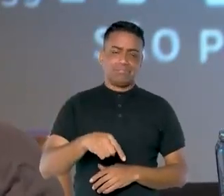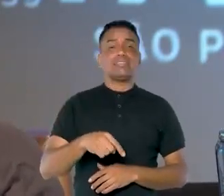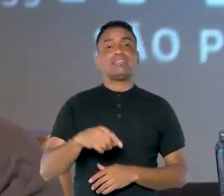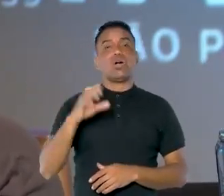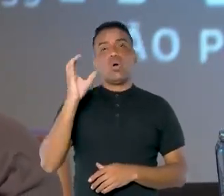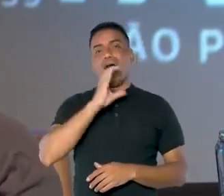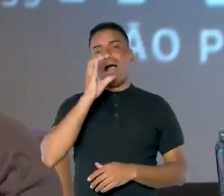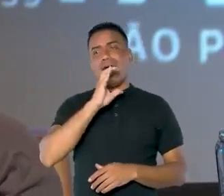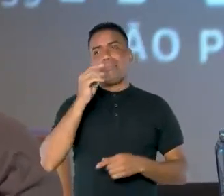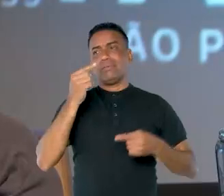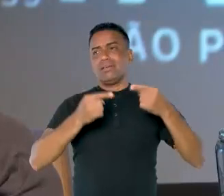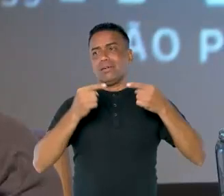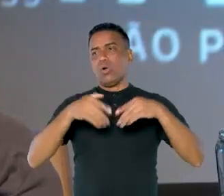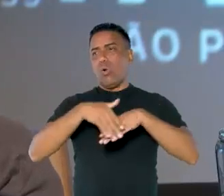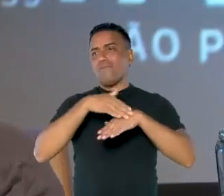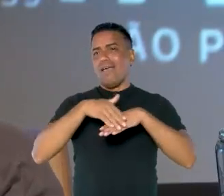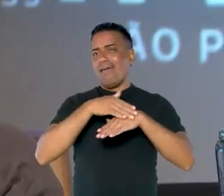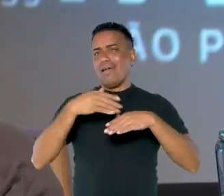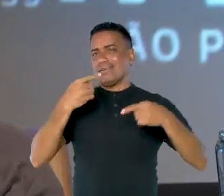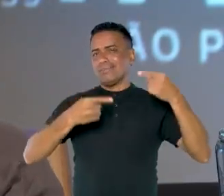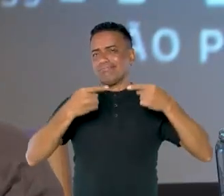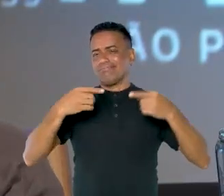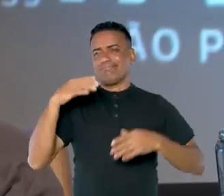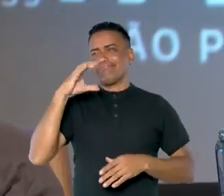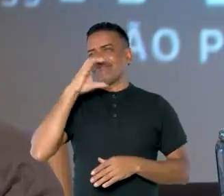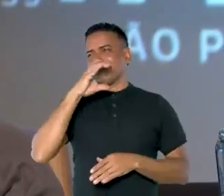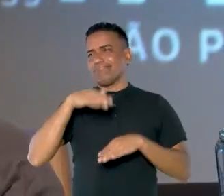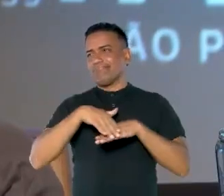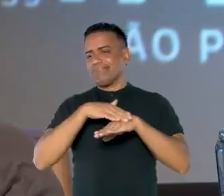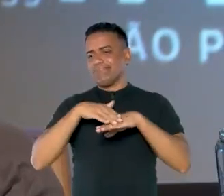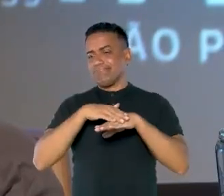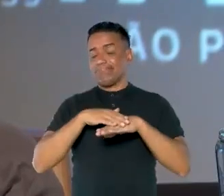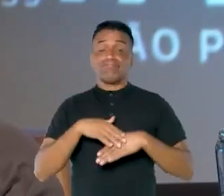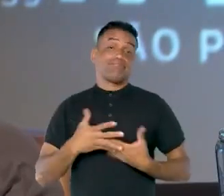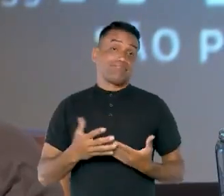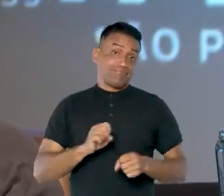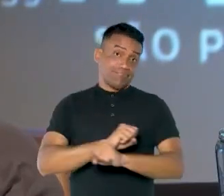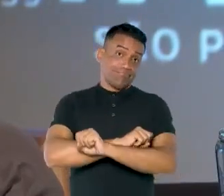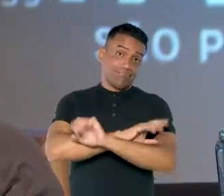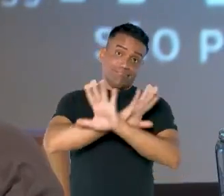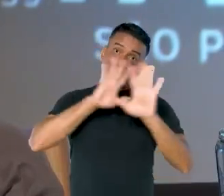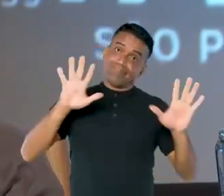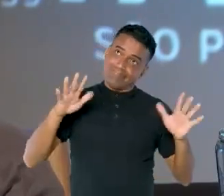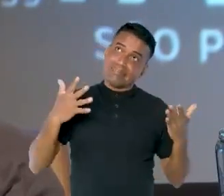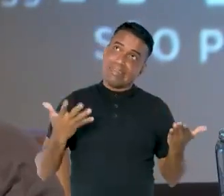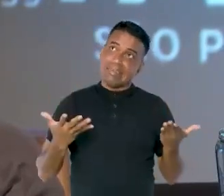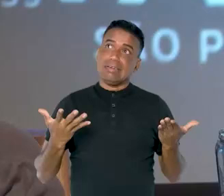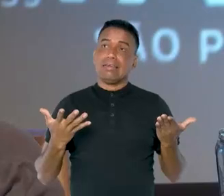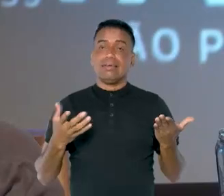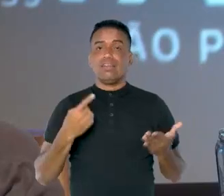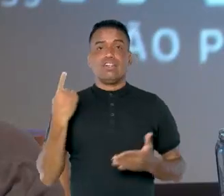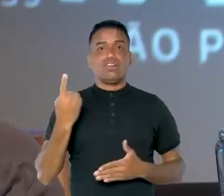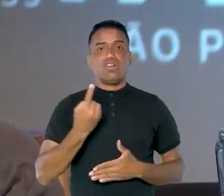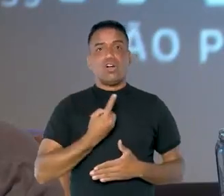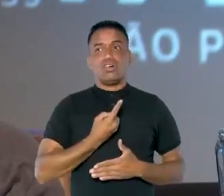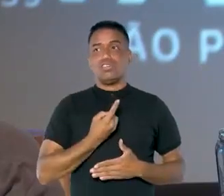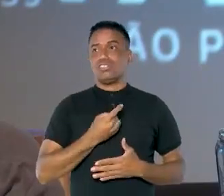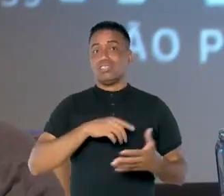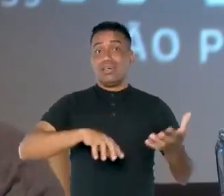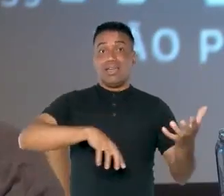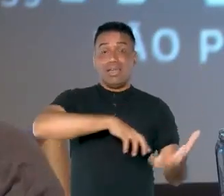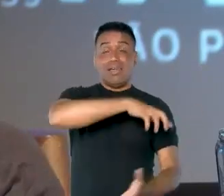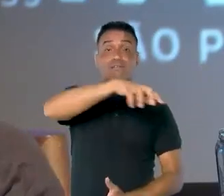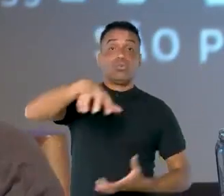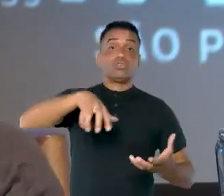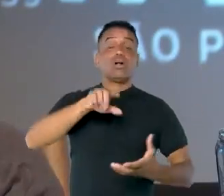rápida discussão sobre isso. E, evidentemente, que nós estamos no auge de uma revolução